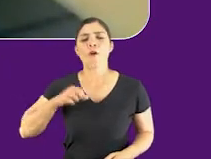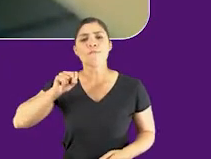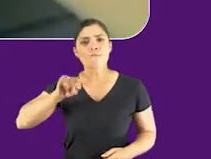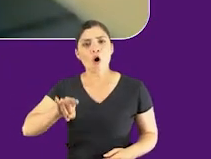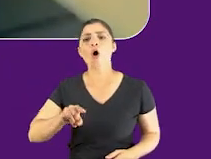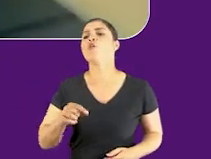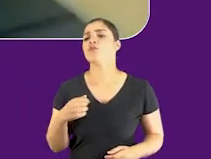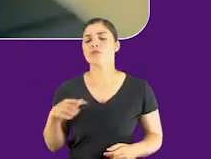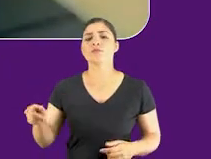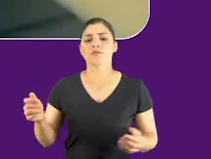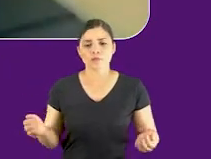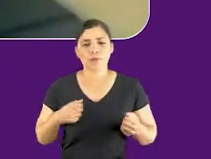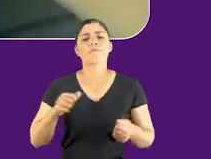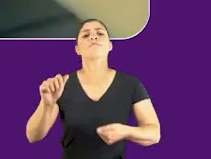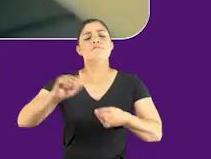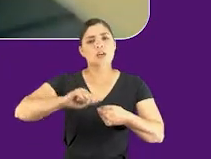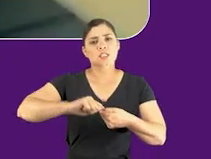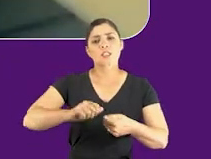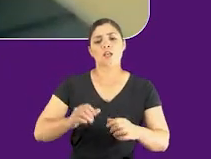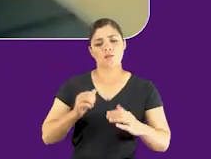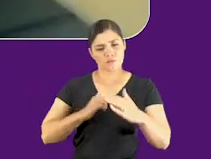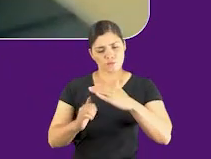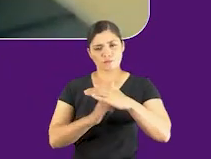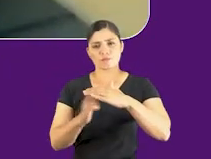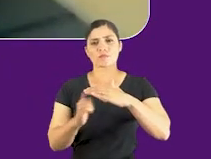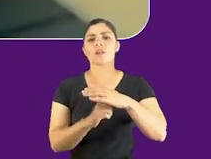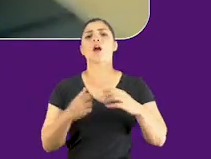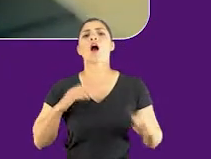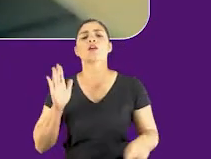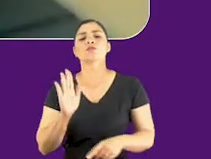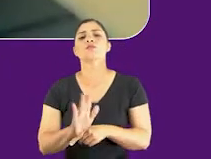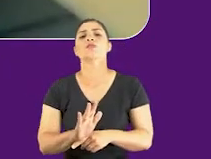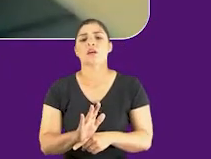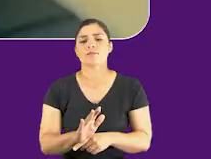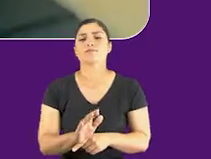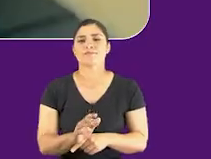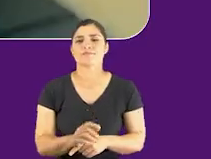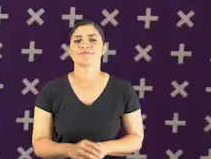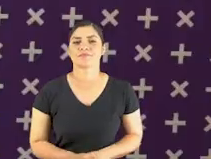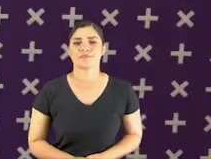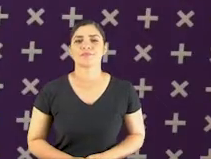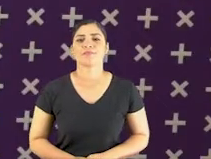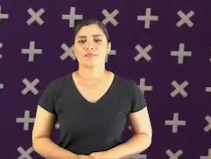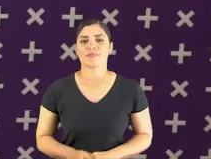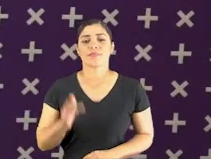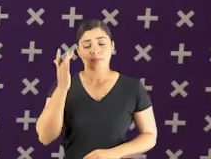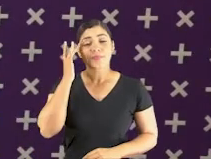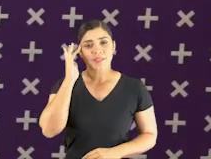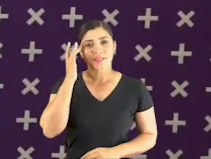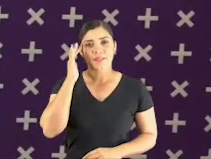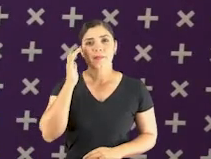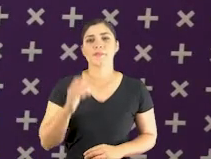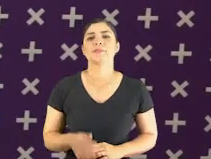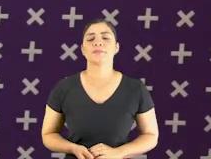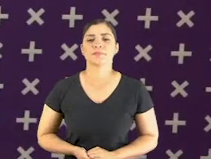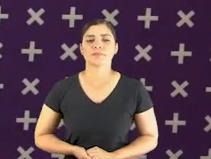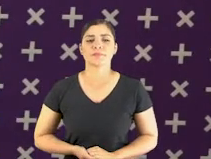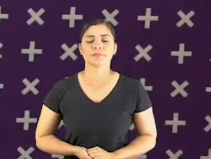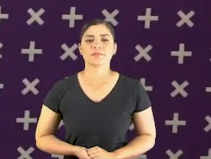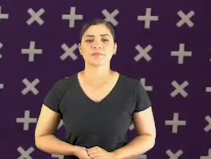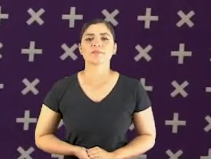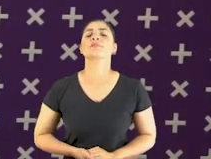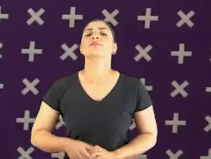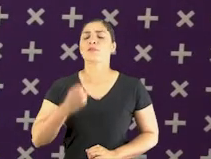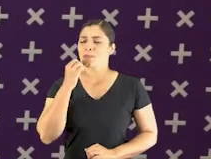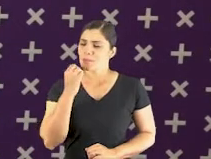e a isso o grande o grande o grande pulo do gato que nós estamos estamos constantemente trabalhando